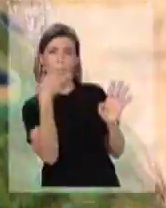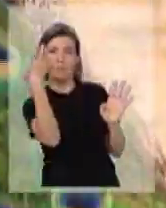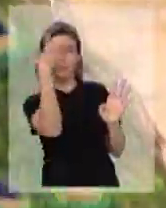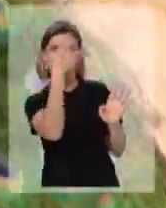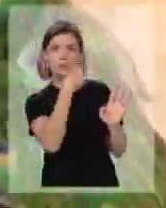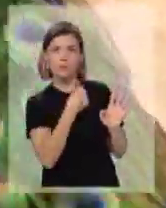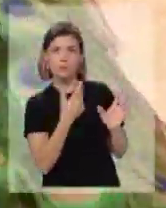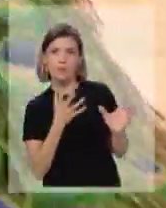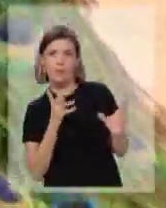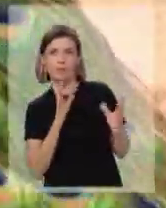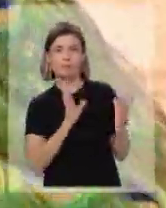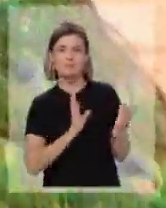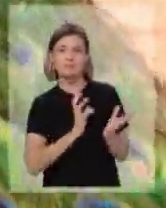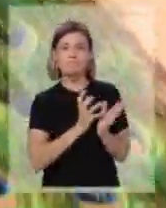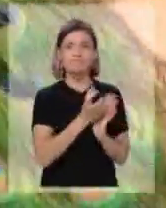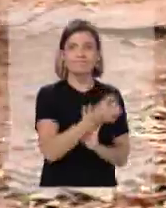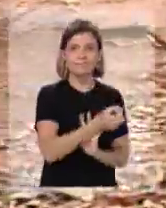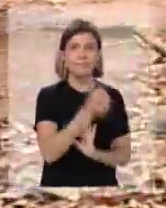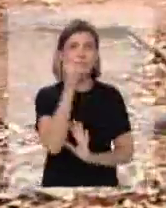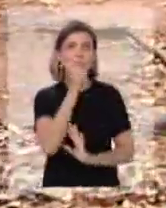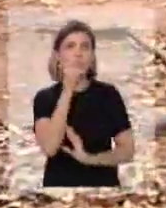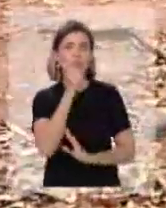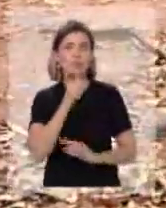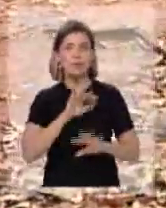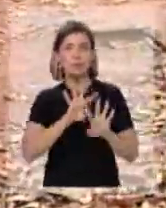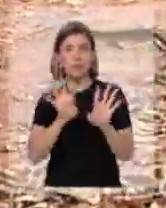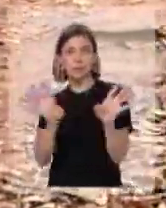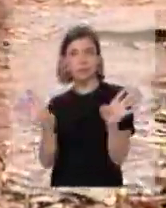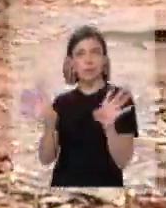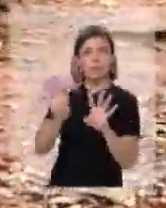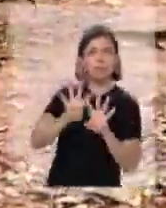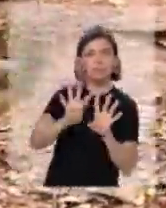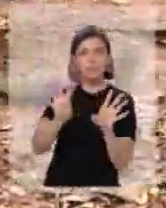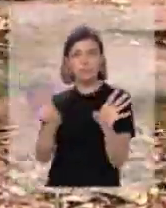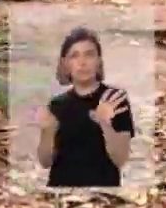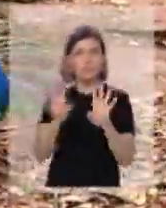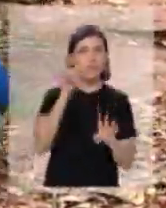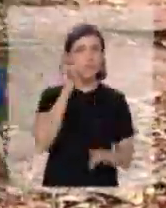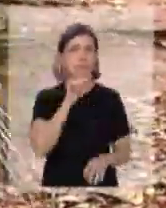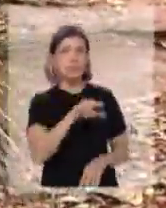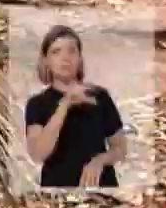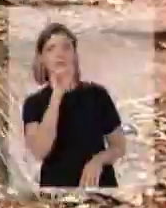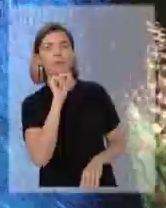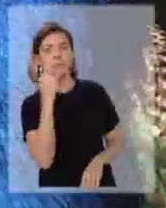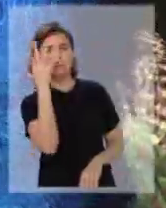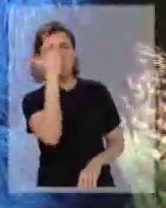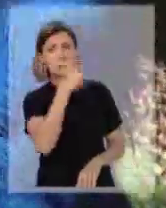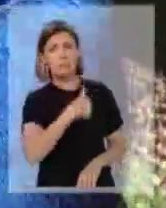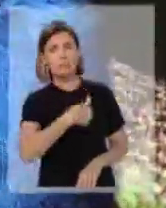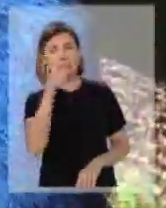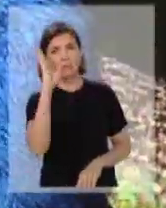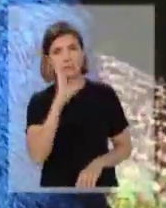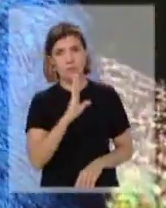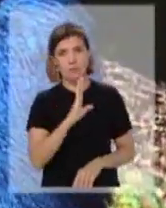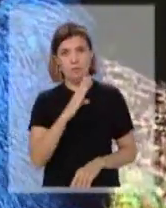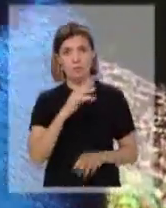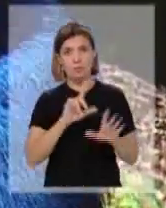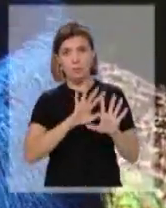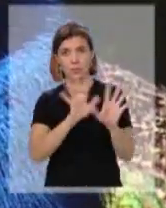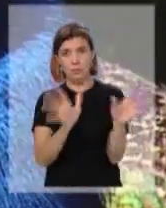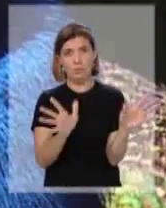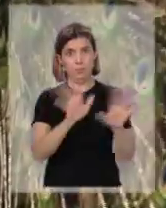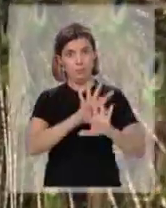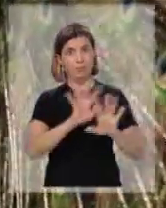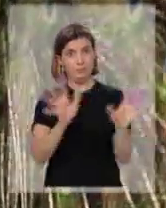as caudas mais vistosas. Sendo assim, os machos competem entre si. E